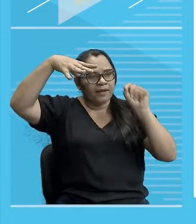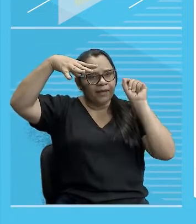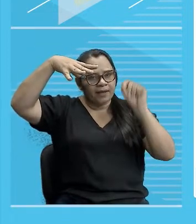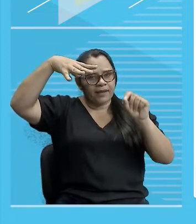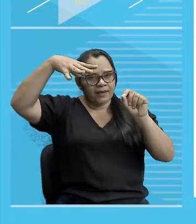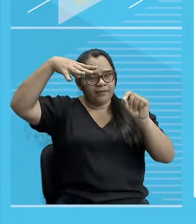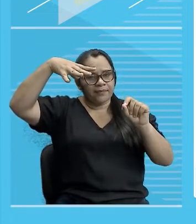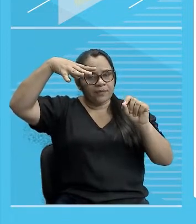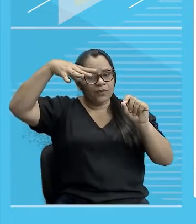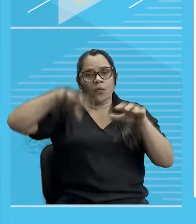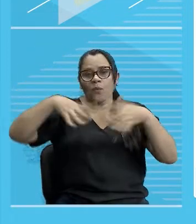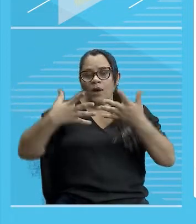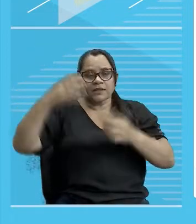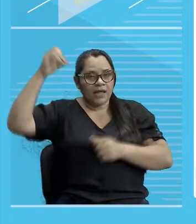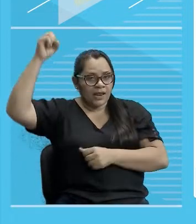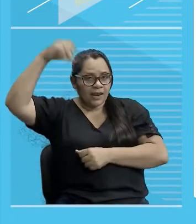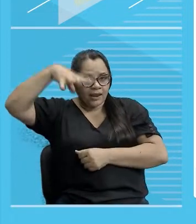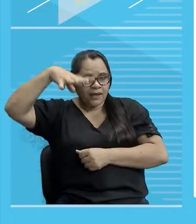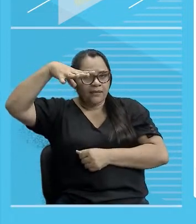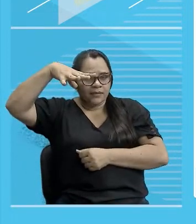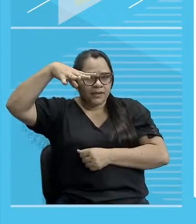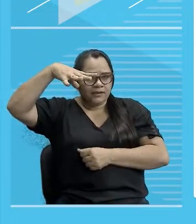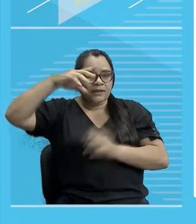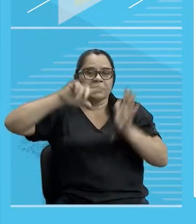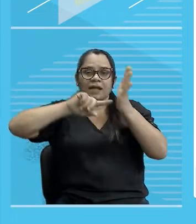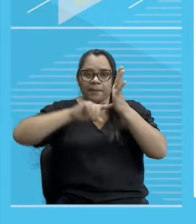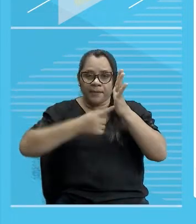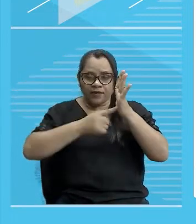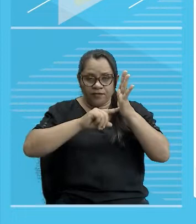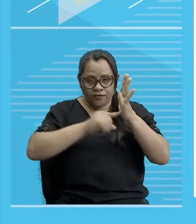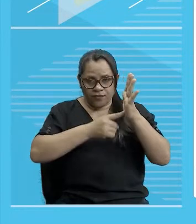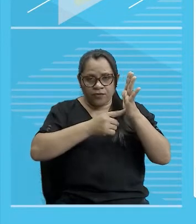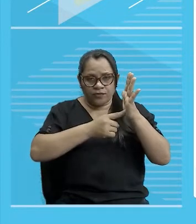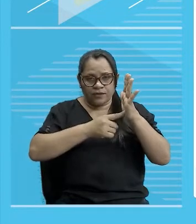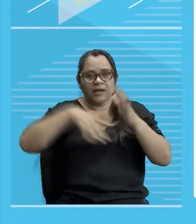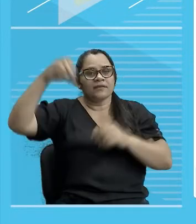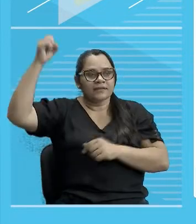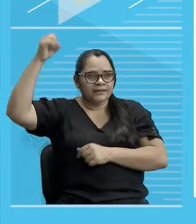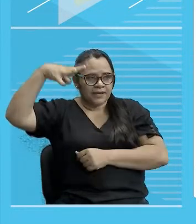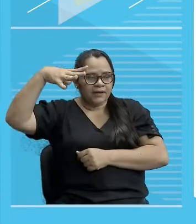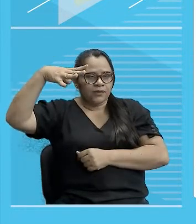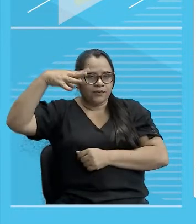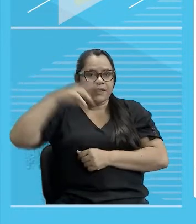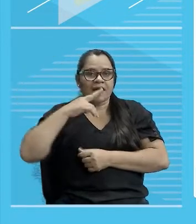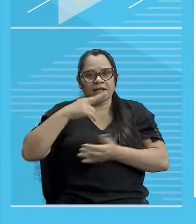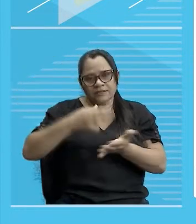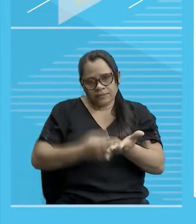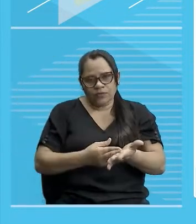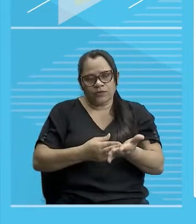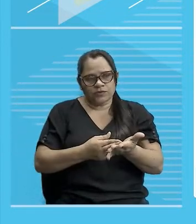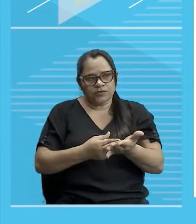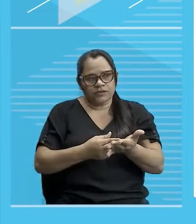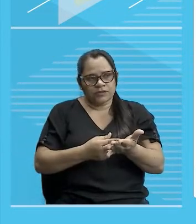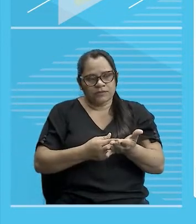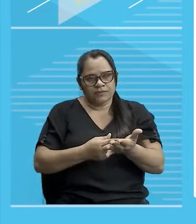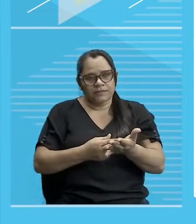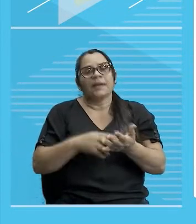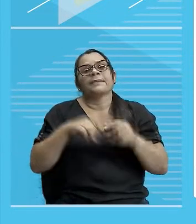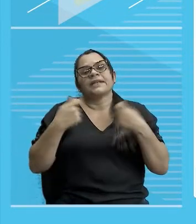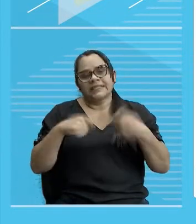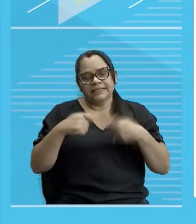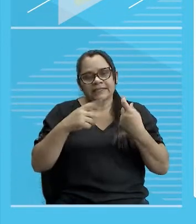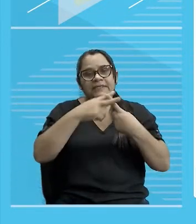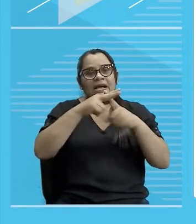acendeu né se você for usar essa pergunta lâmpada foi ajustada não então ajustar a lâmpada